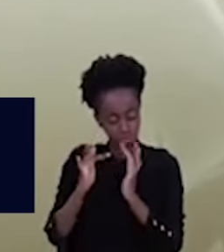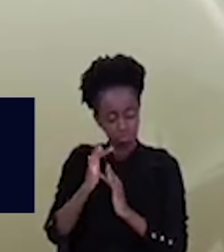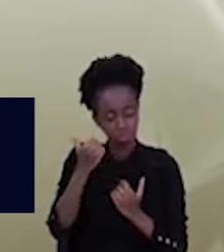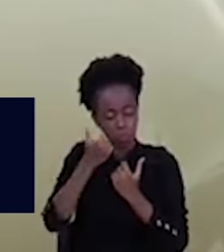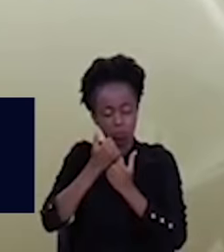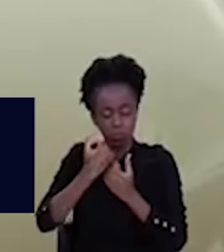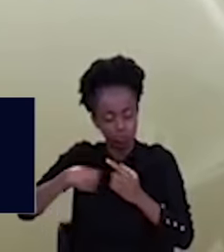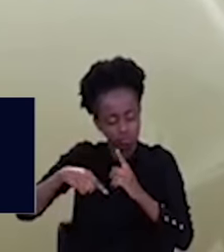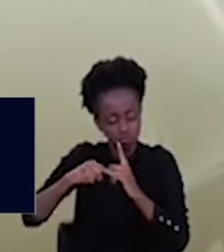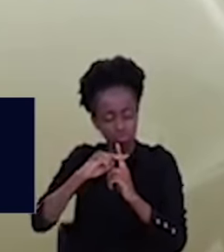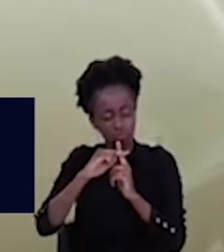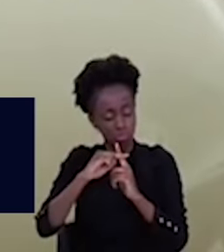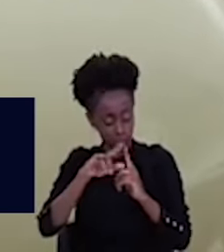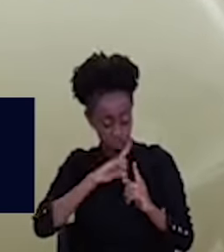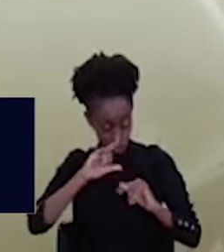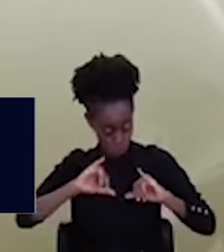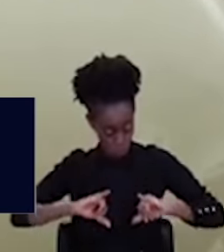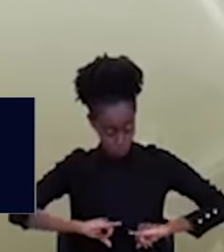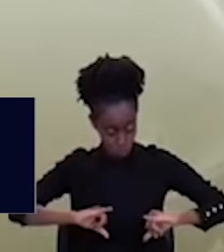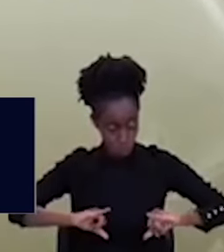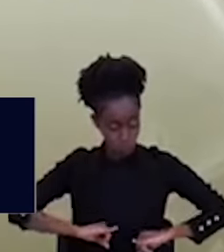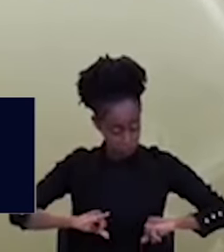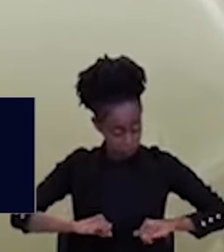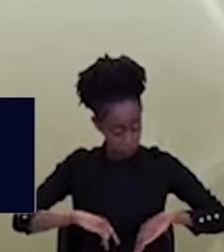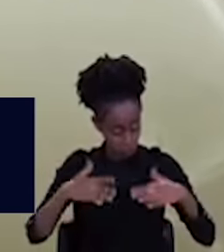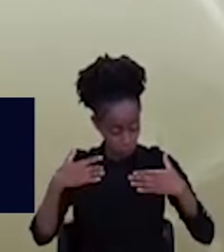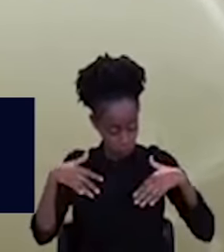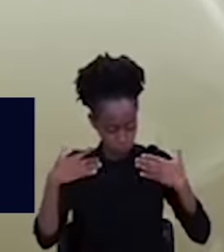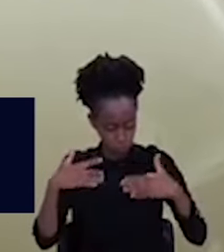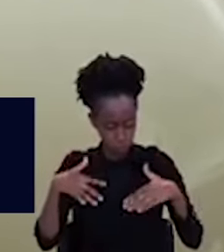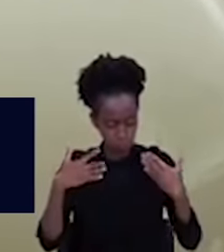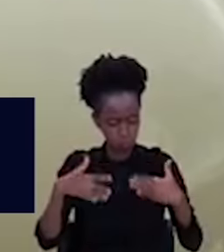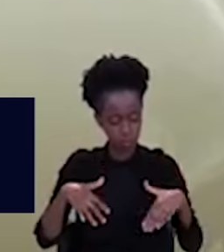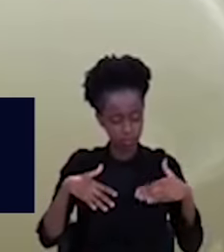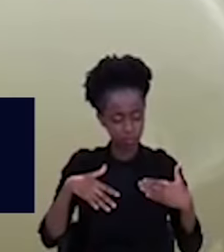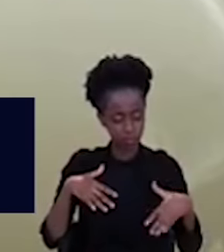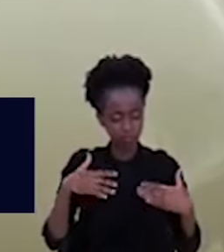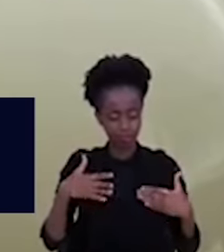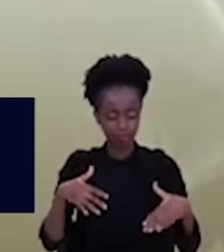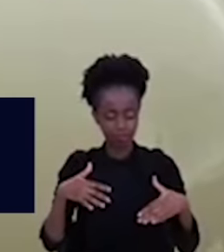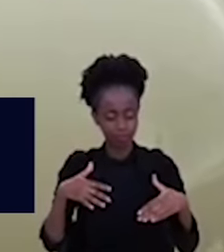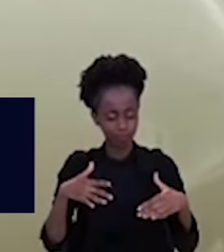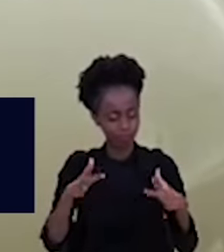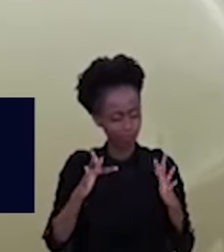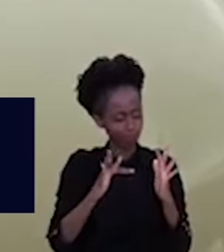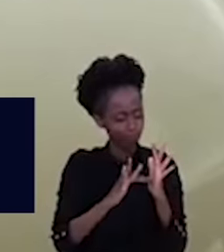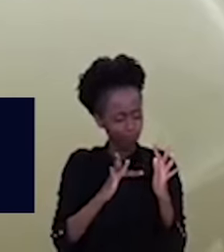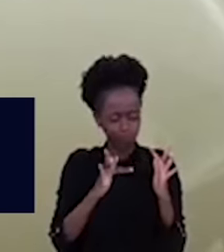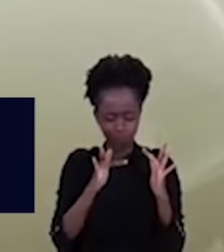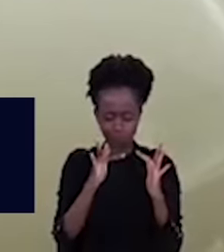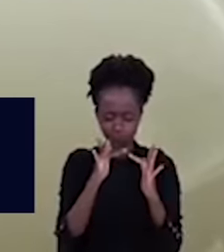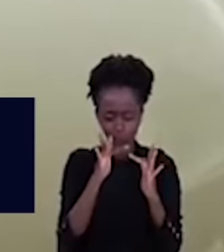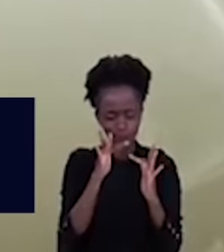morreu por mim um dia. Quanto sofrimento. Quanto sofrimento. Foi ferido, também